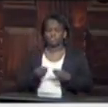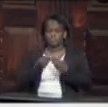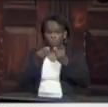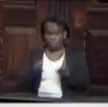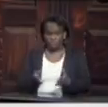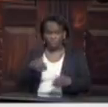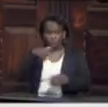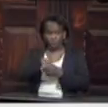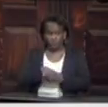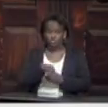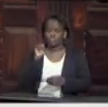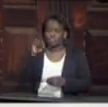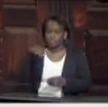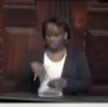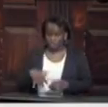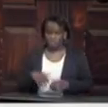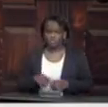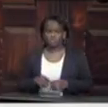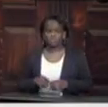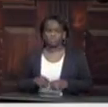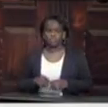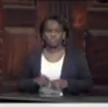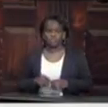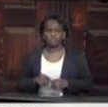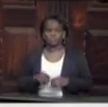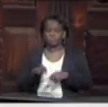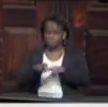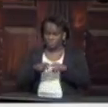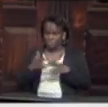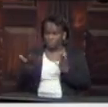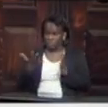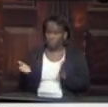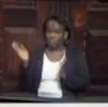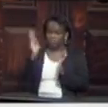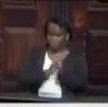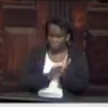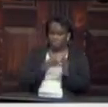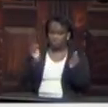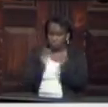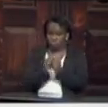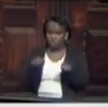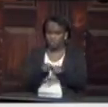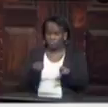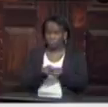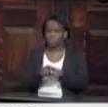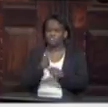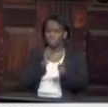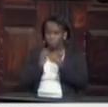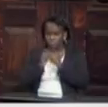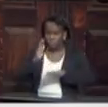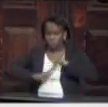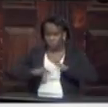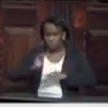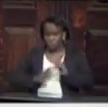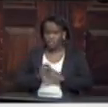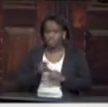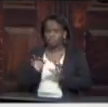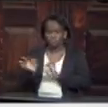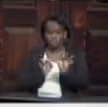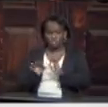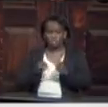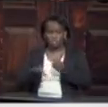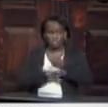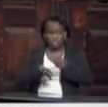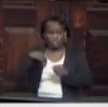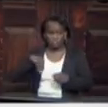encaminha o voto sim, senhor presidente, pela inclusão dos jornalistas no projeto de piso